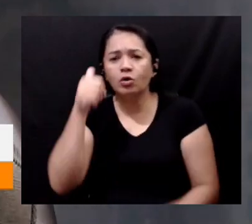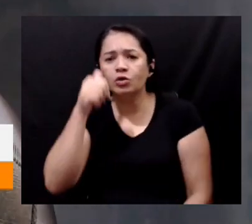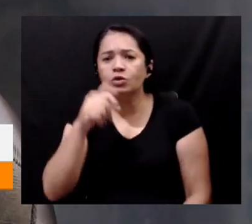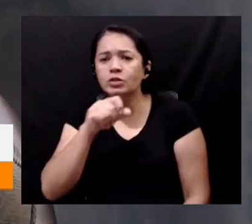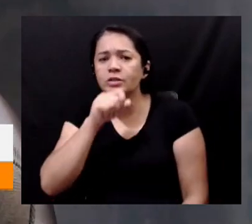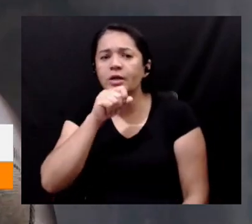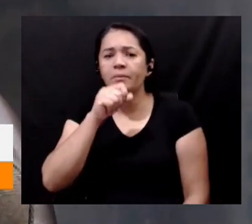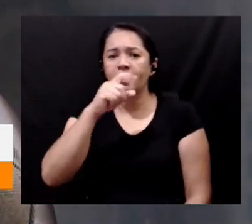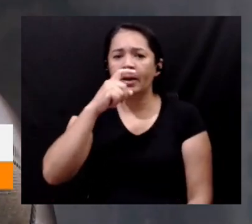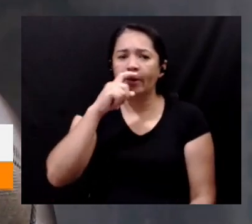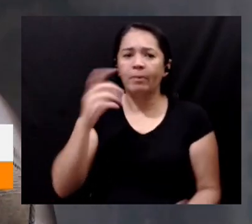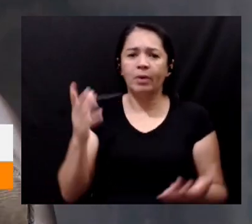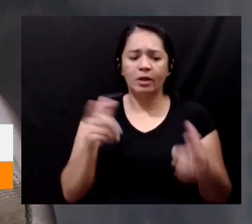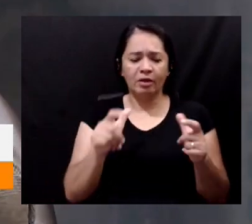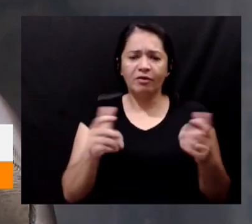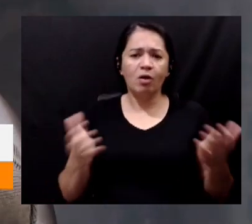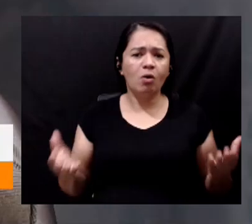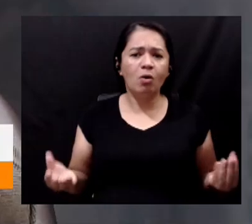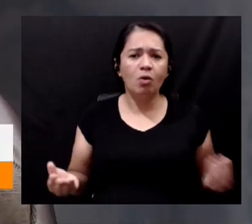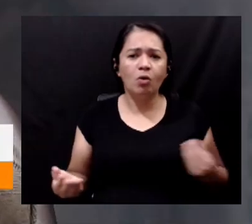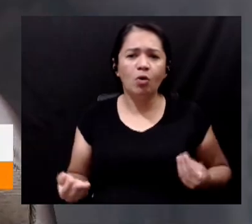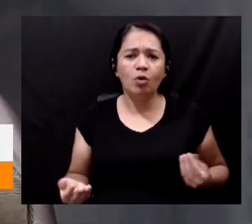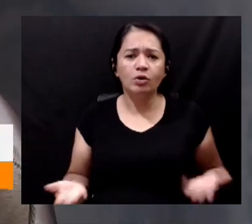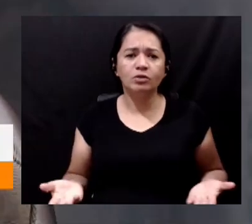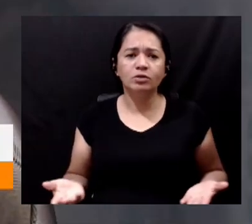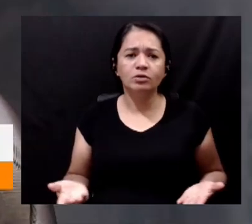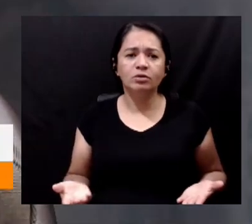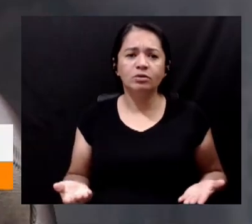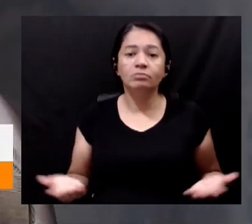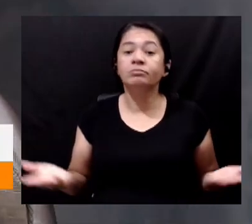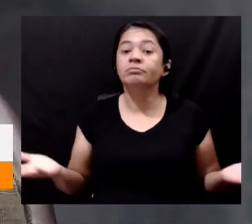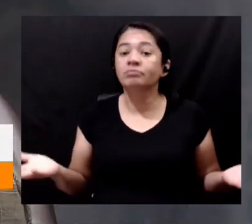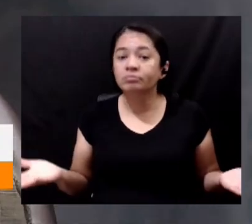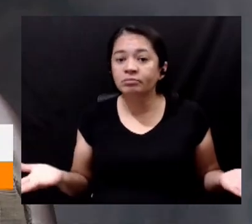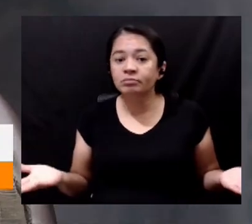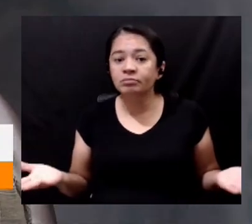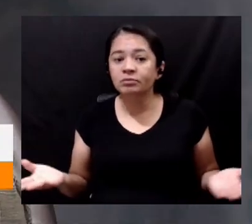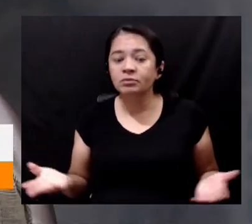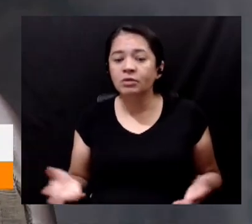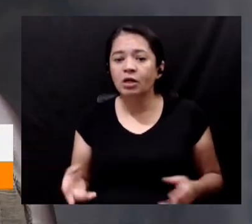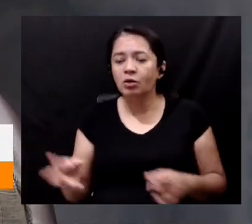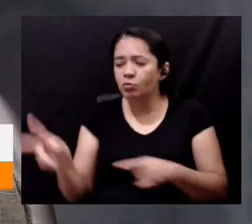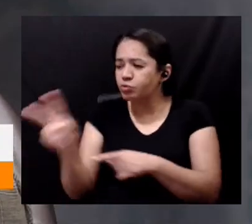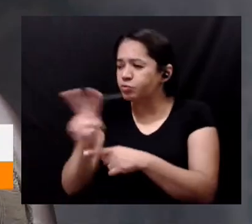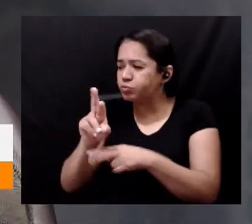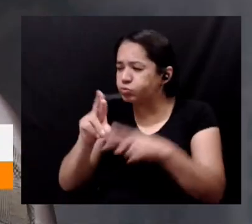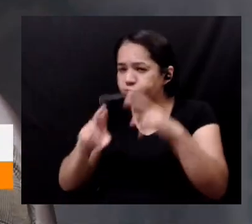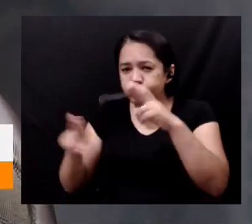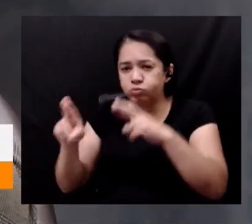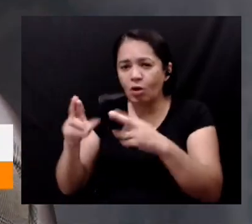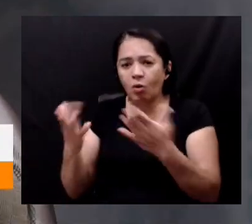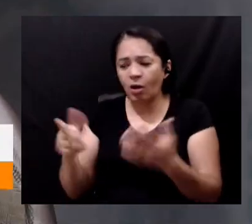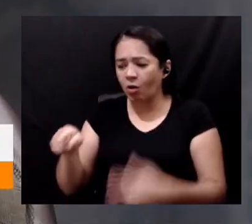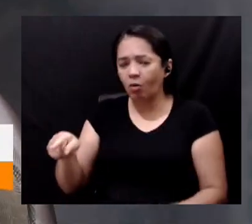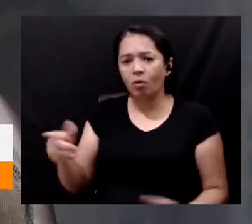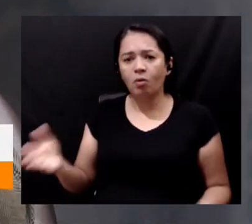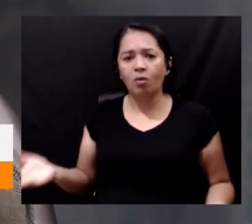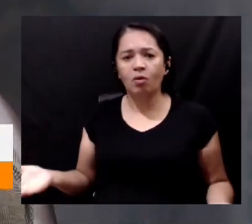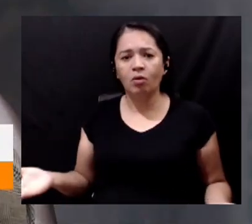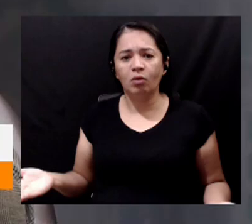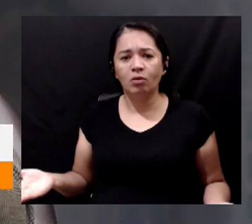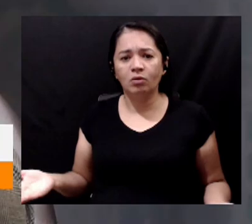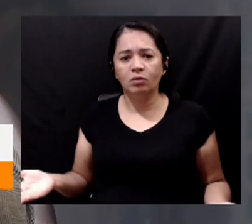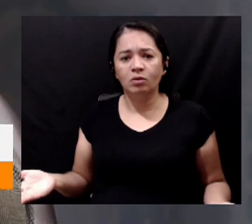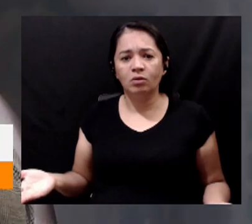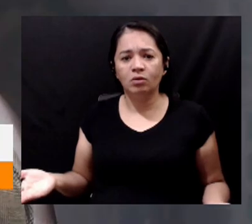crianças, adolescentes, faziam isso, aonde que estava? Qual a supervisão que esse jovem tem? Né? Então, a gente questiona muito